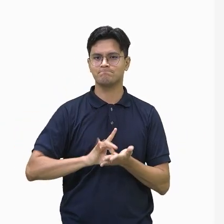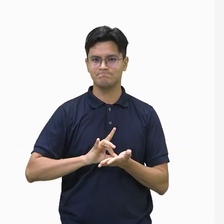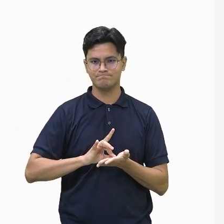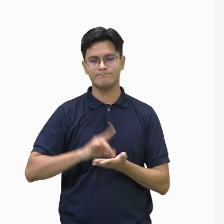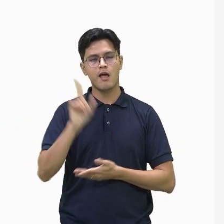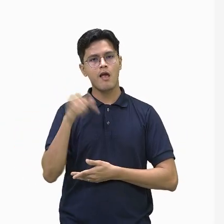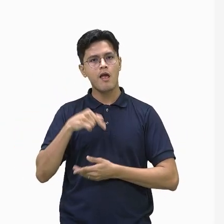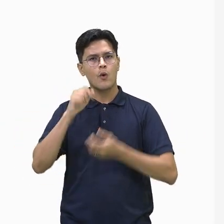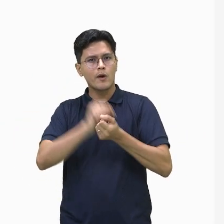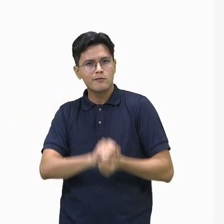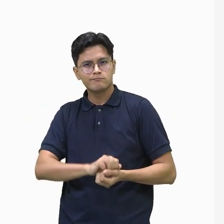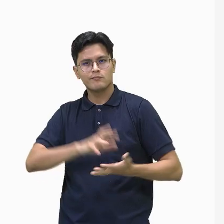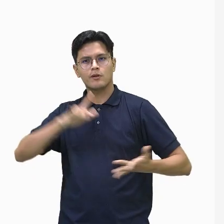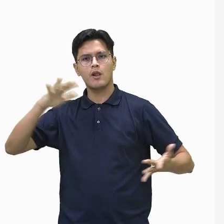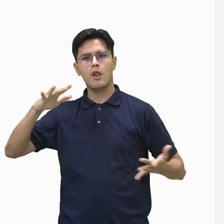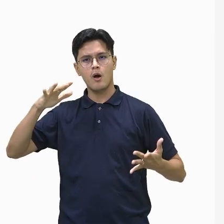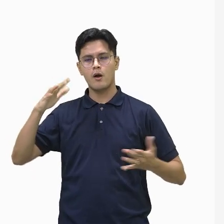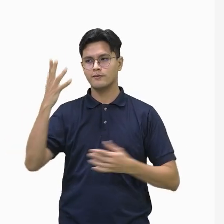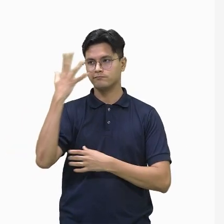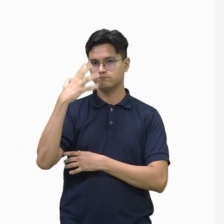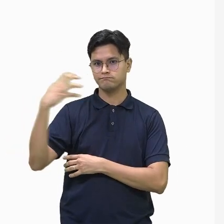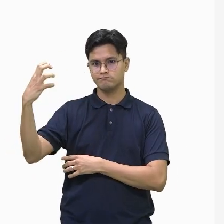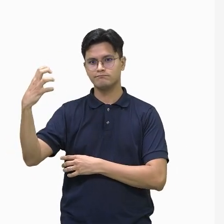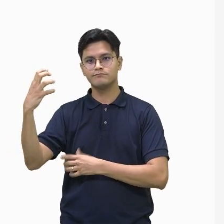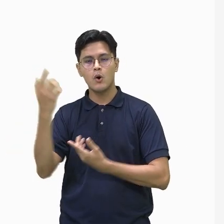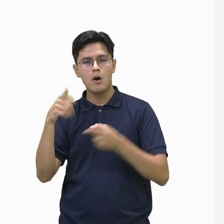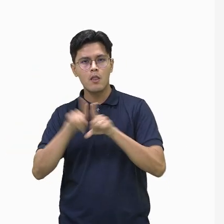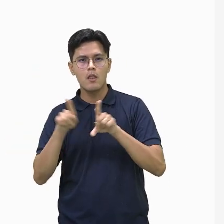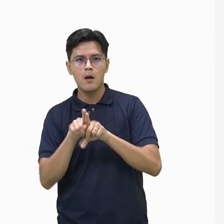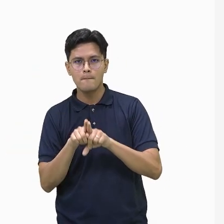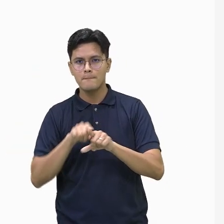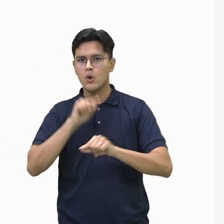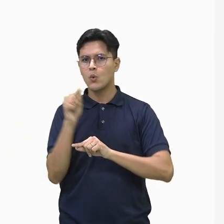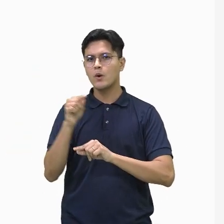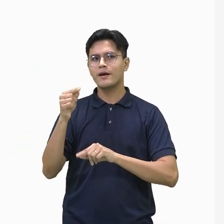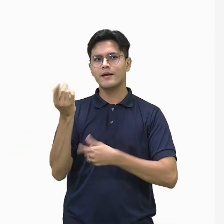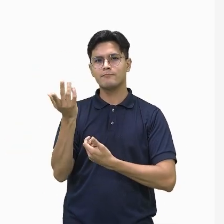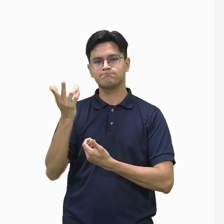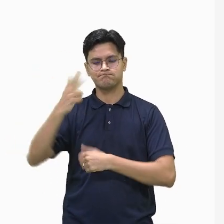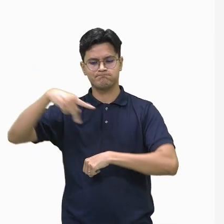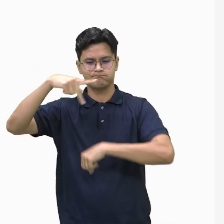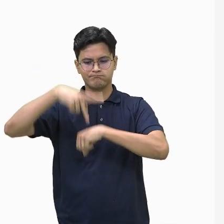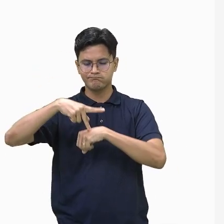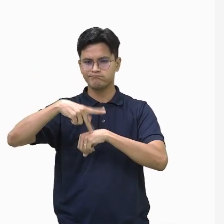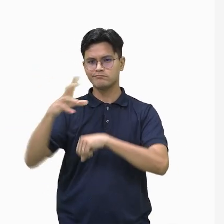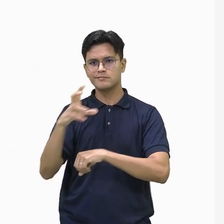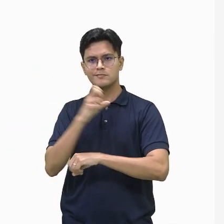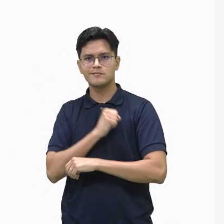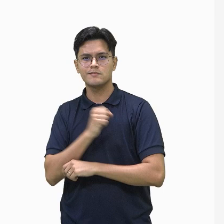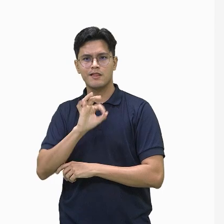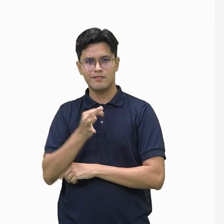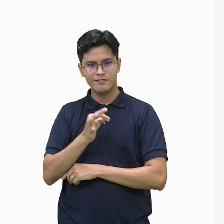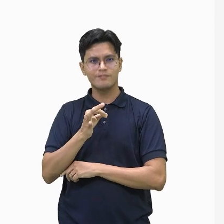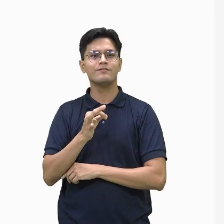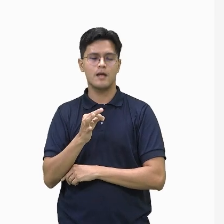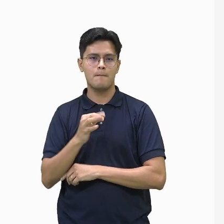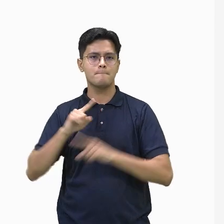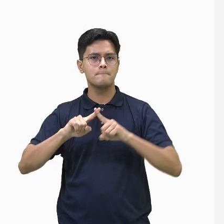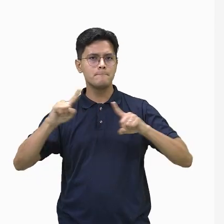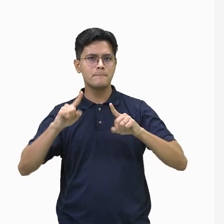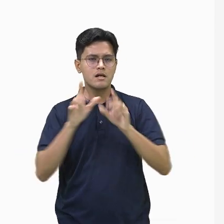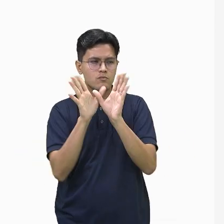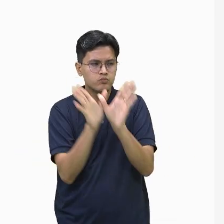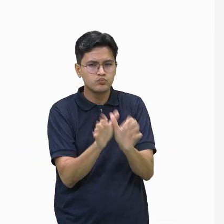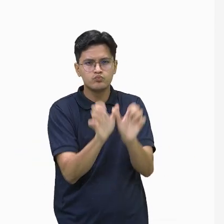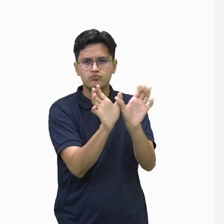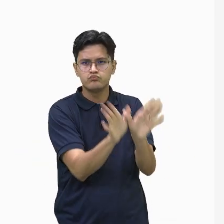a glória, a inspiração, a pátria, o porvir do teu pai. Ah, no entanto, pomba,